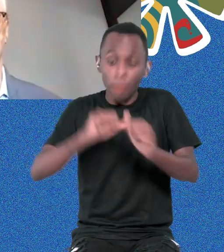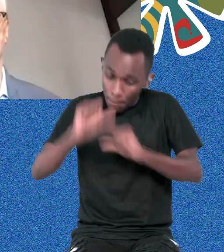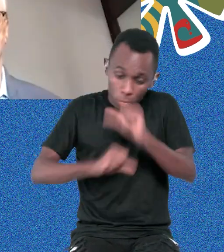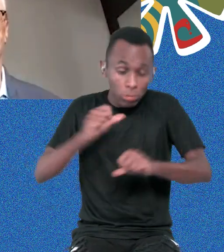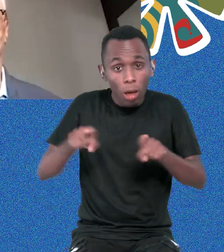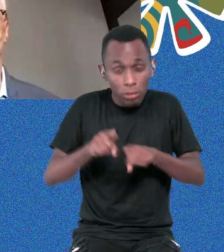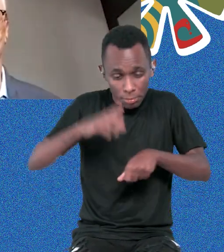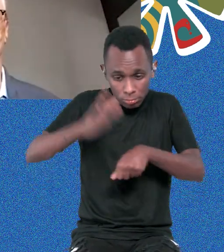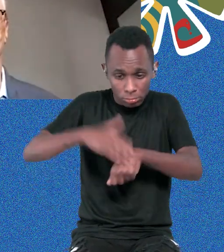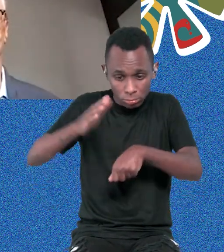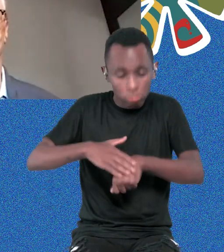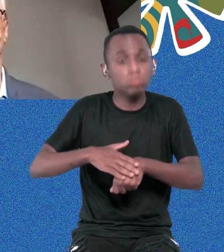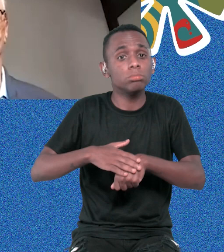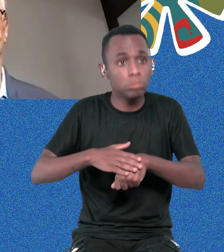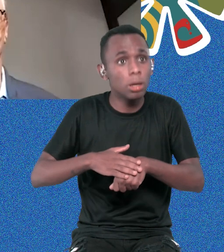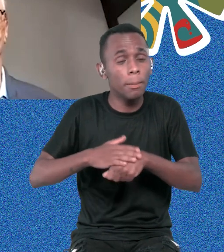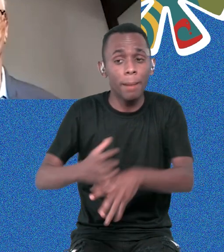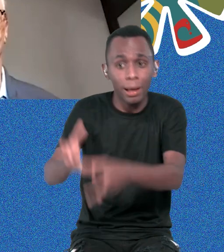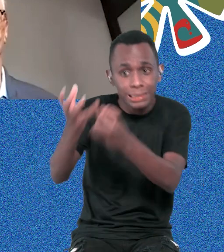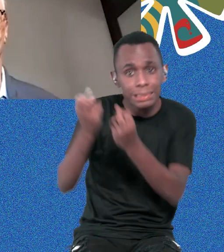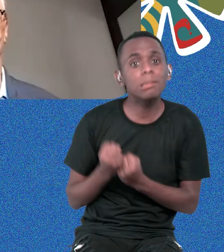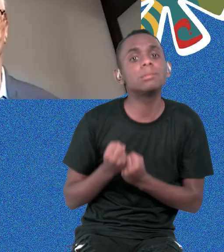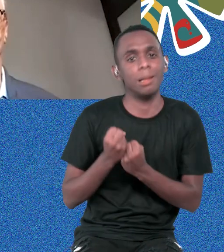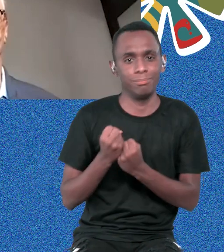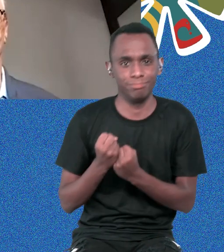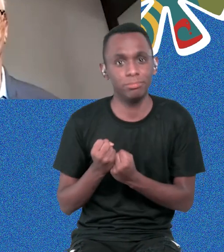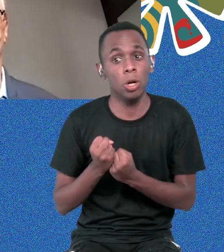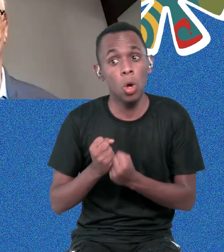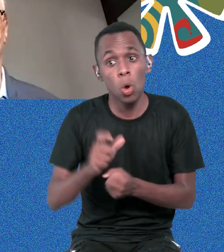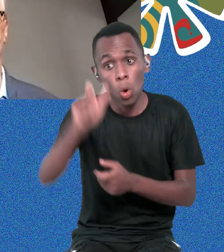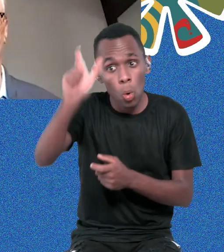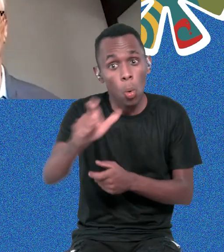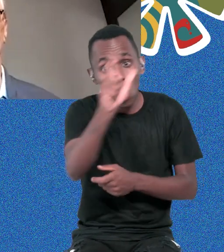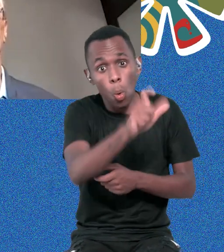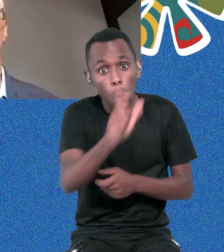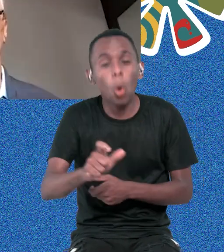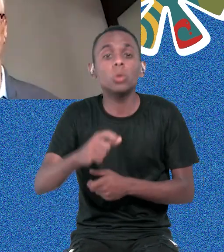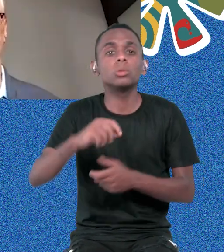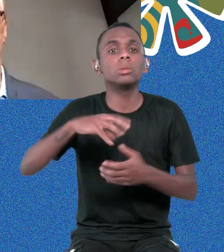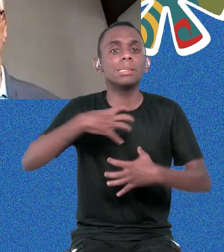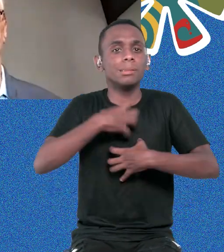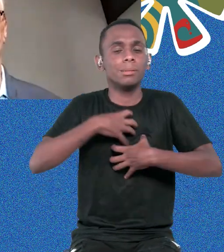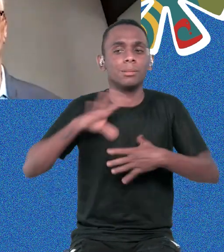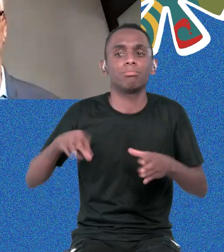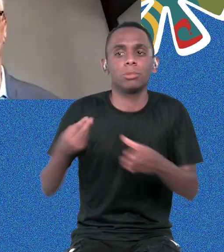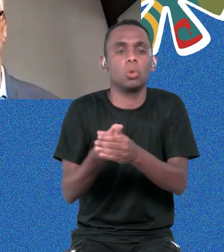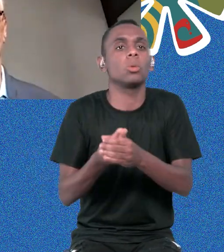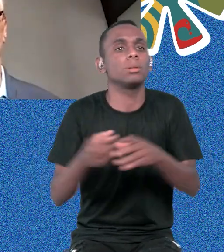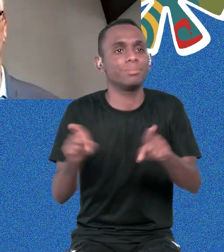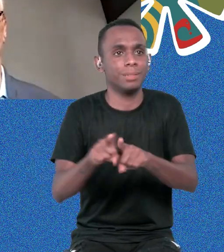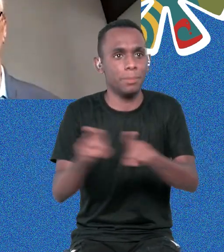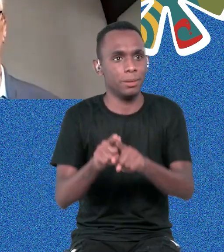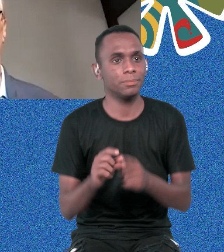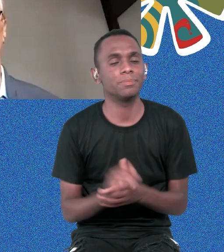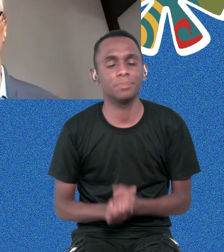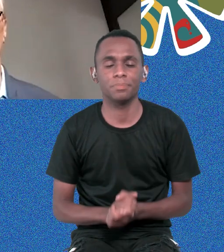ele tem que mudar para recepcionar esse outro, para que esse outros façam parte,